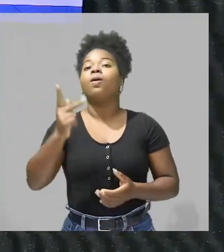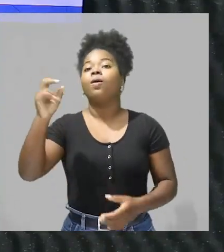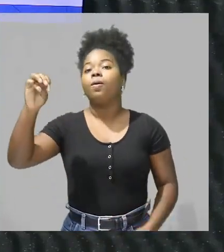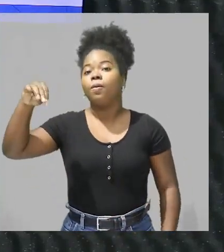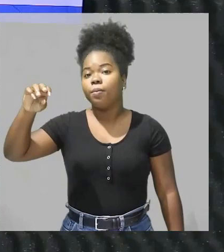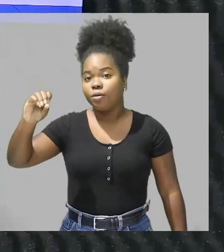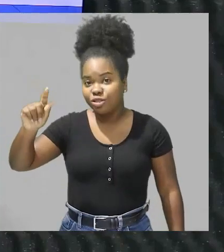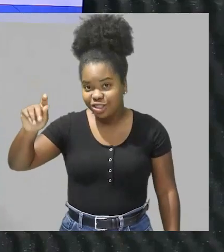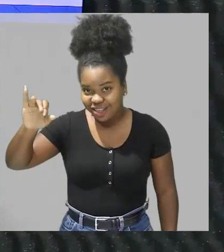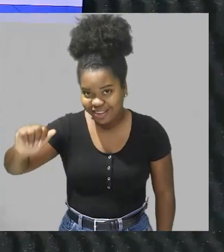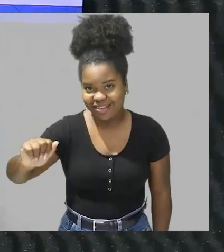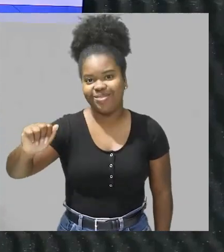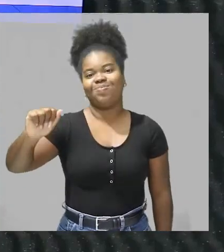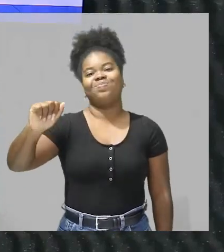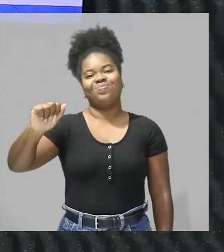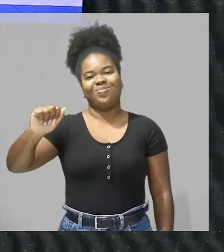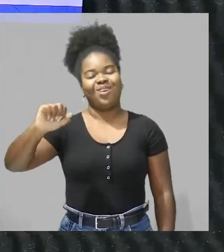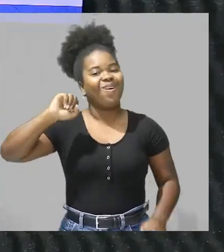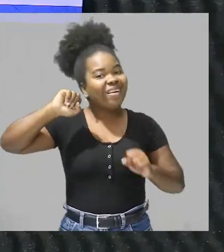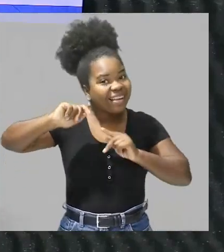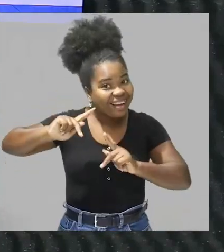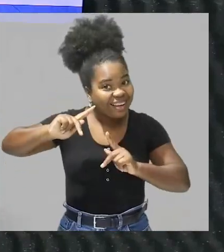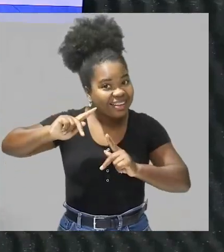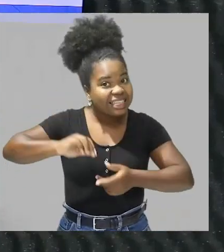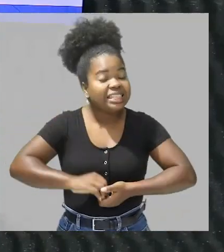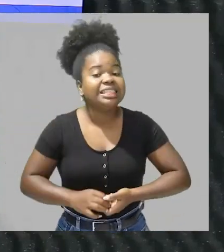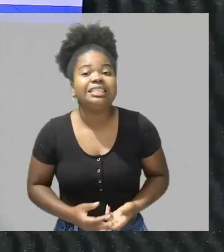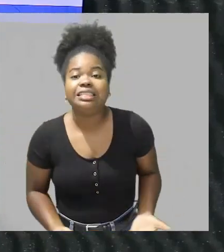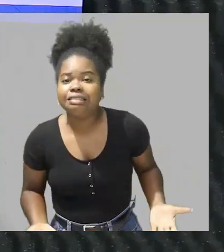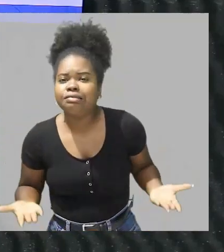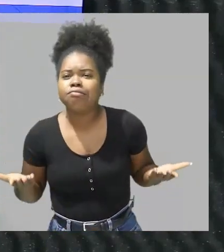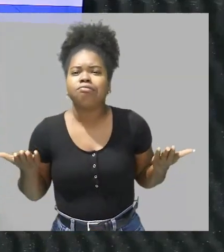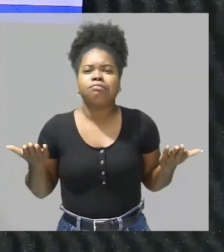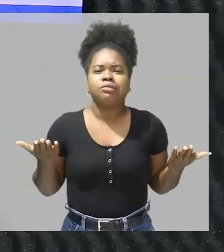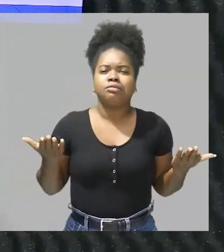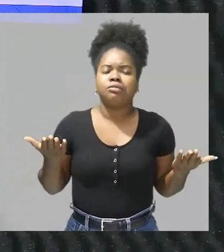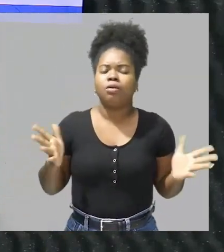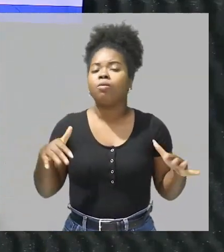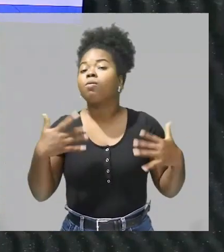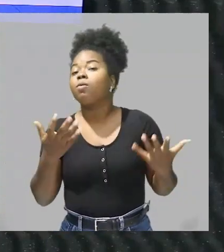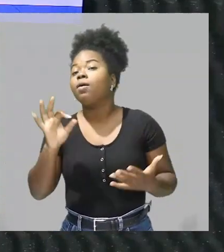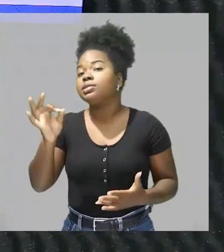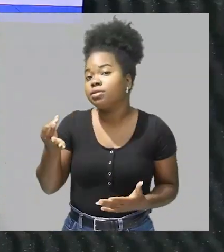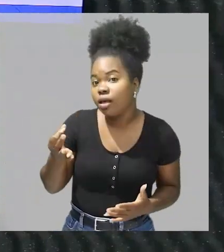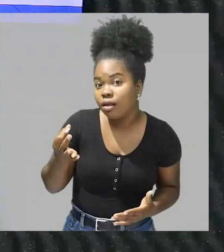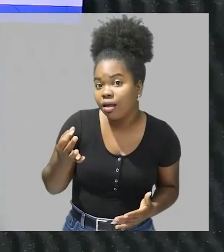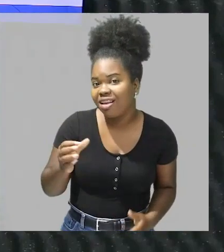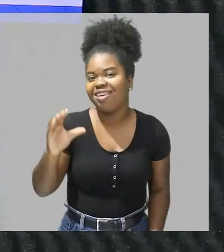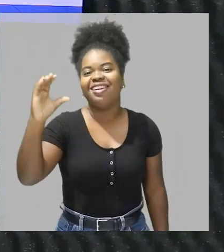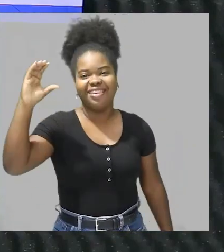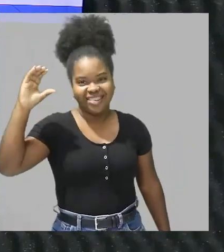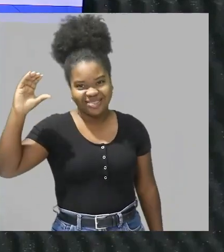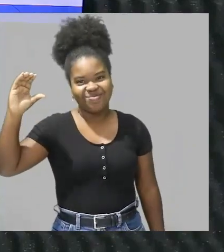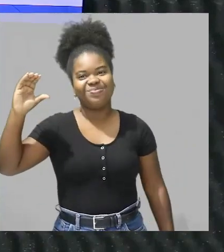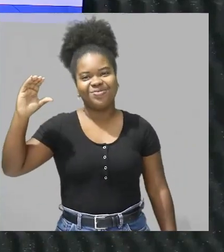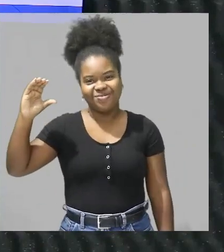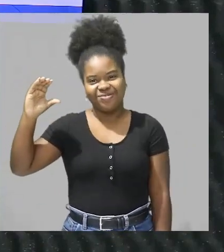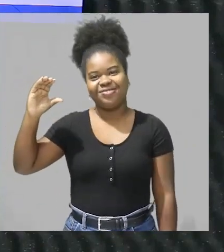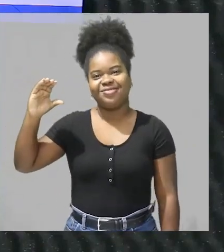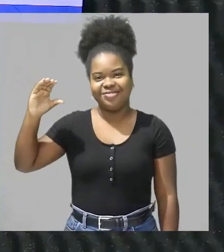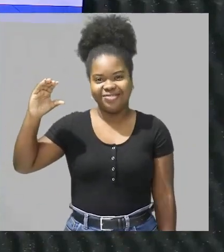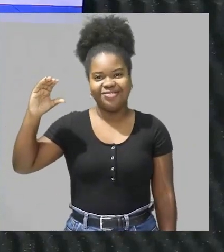mistura homogênea Ok E aí eu destaquei a alternativa correta a letra C